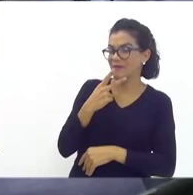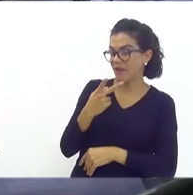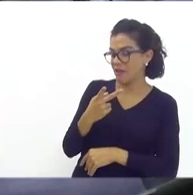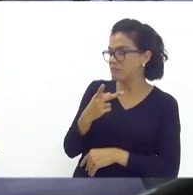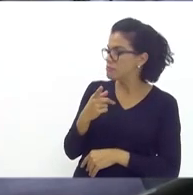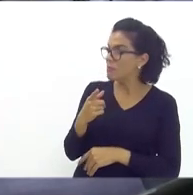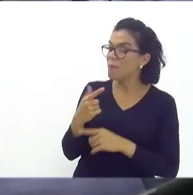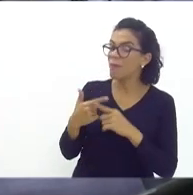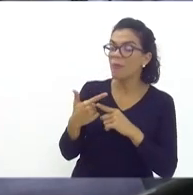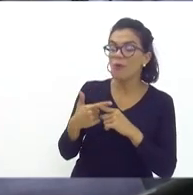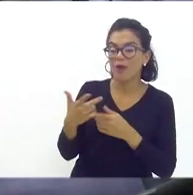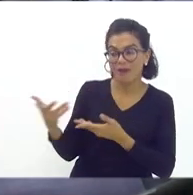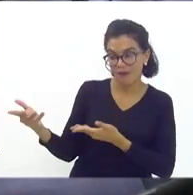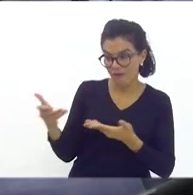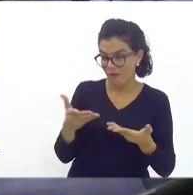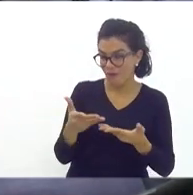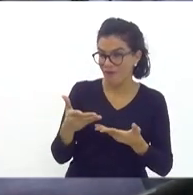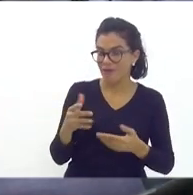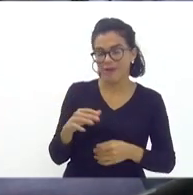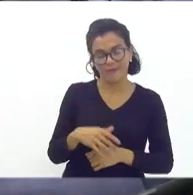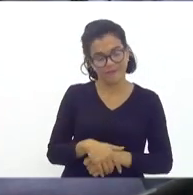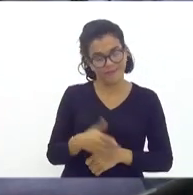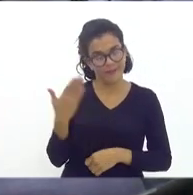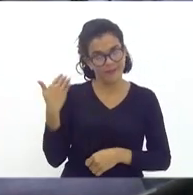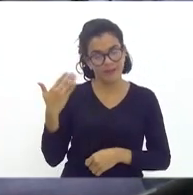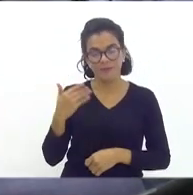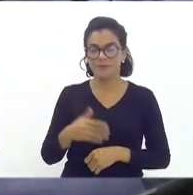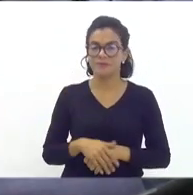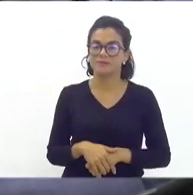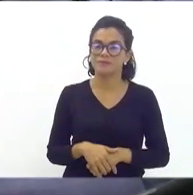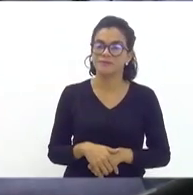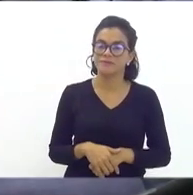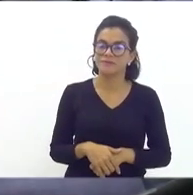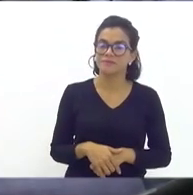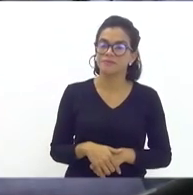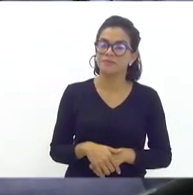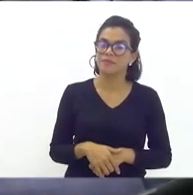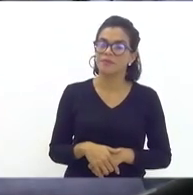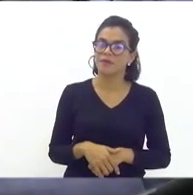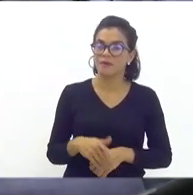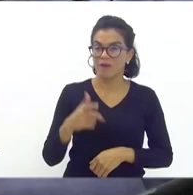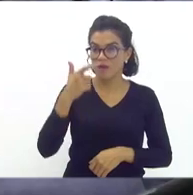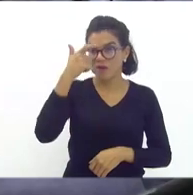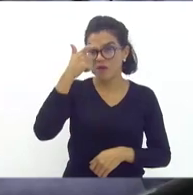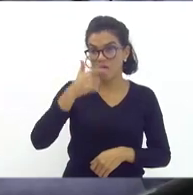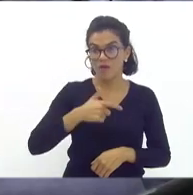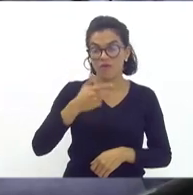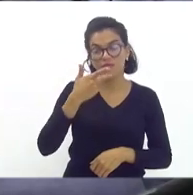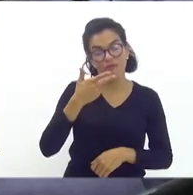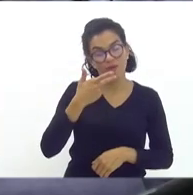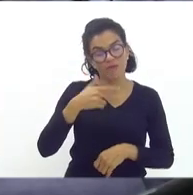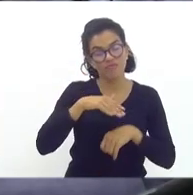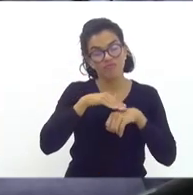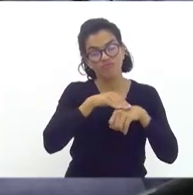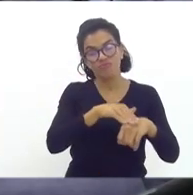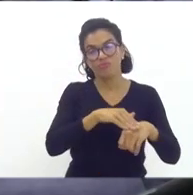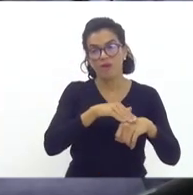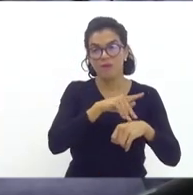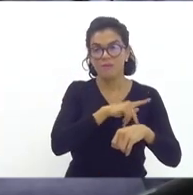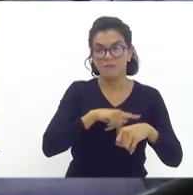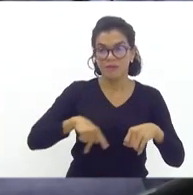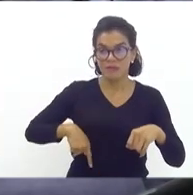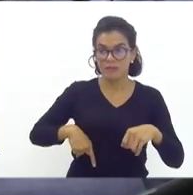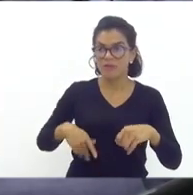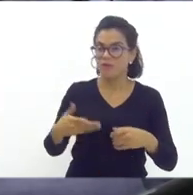da última deliberação e a minha questão aqui Presidente falando aqui com o presidente Rafael né antes de